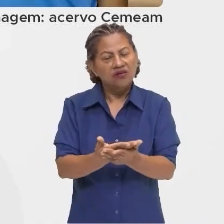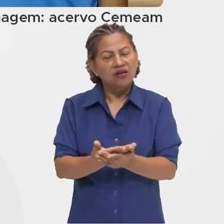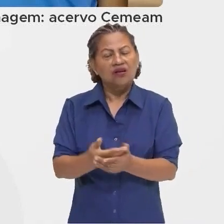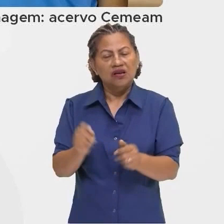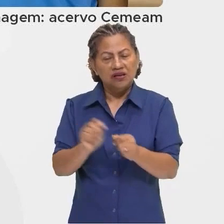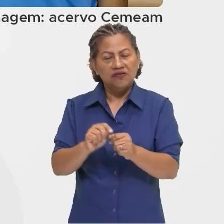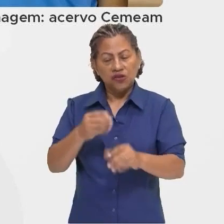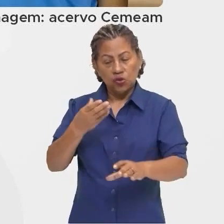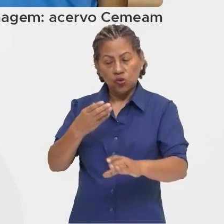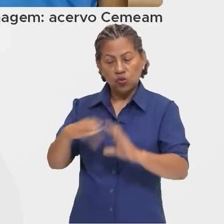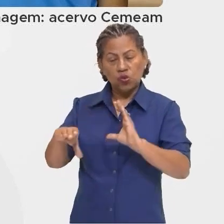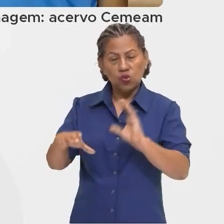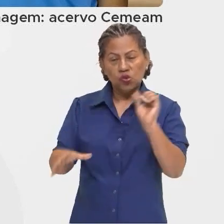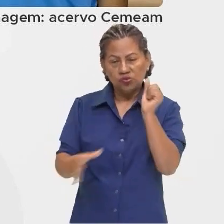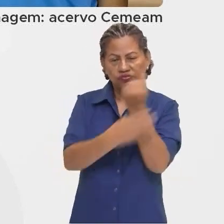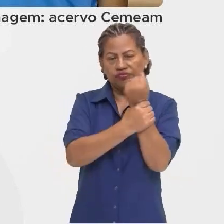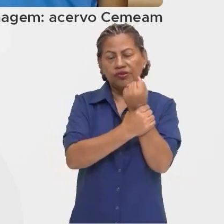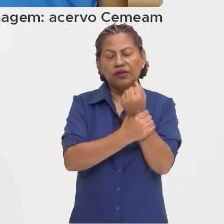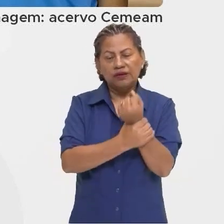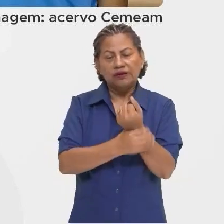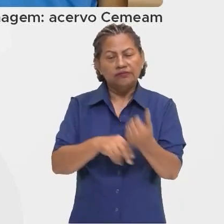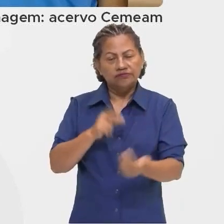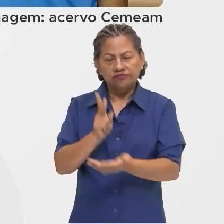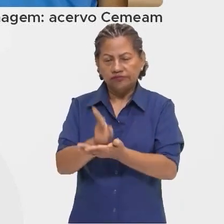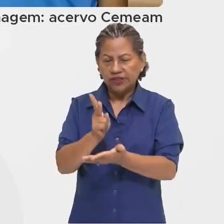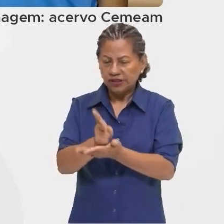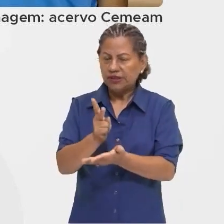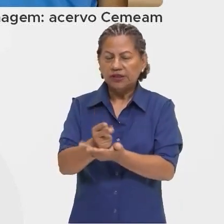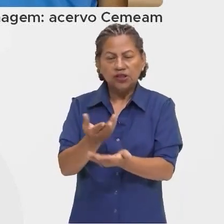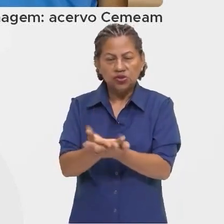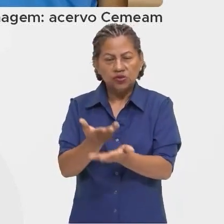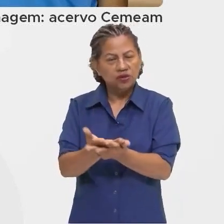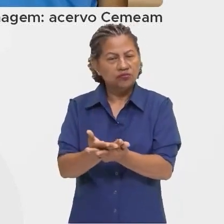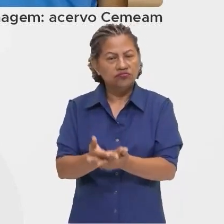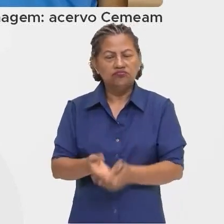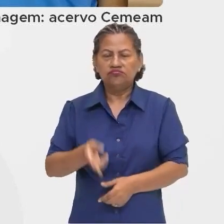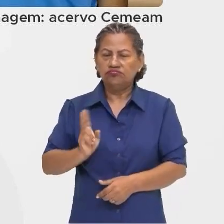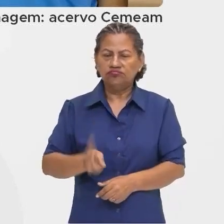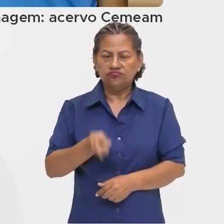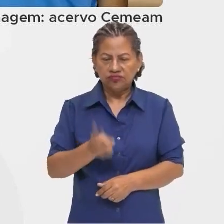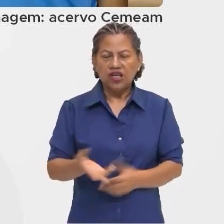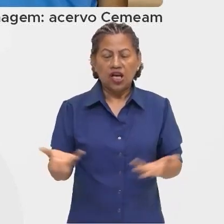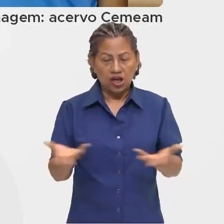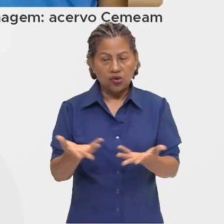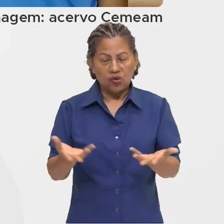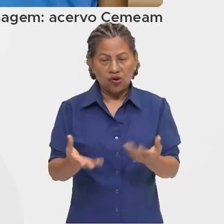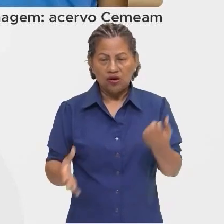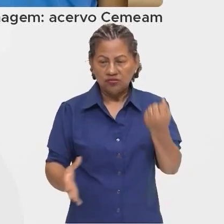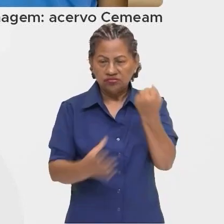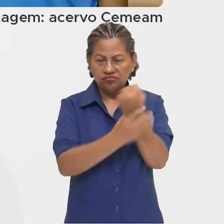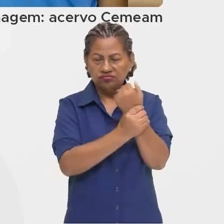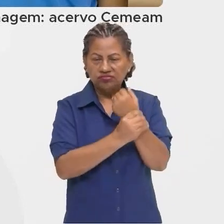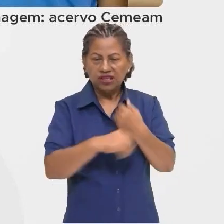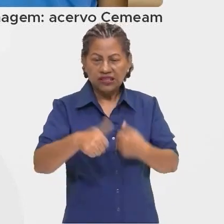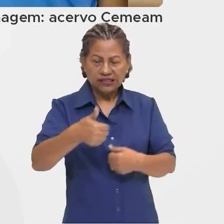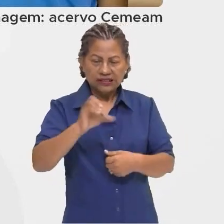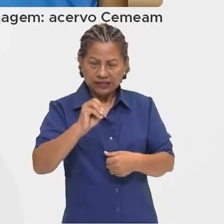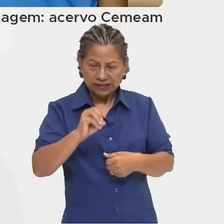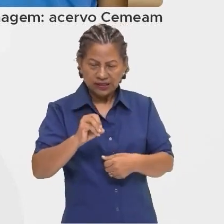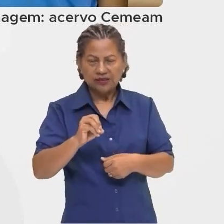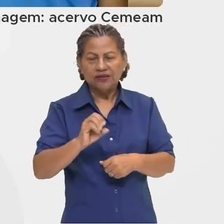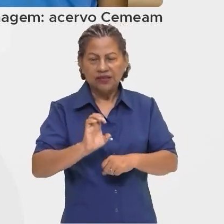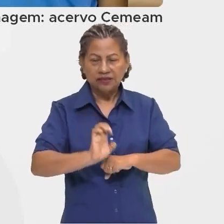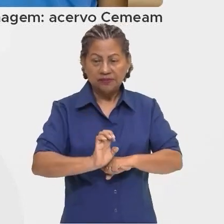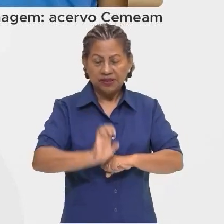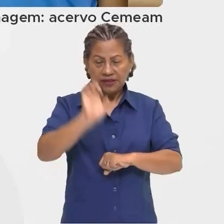público e seguir estudando. E assim tem sido. Sou concursada há 10 anos e fiz especialização